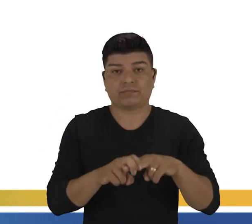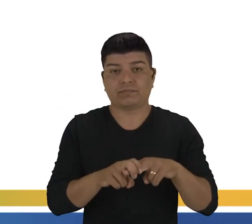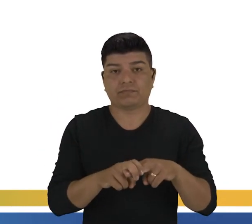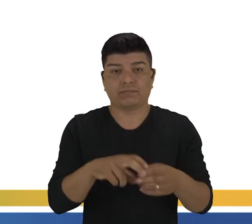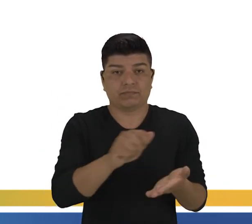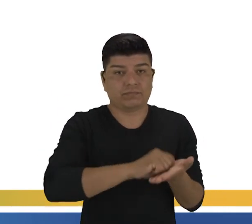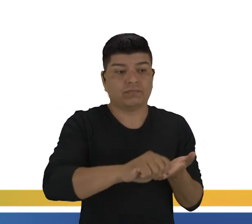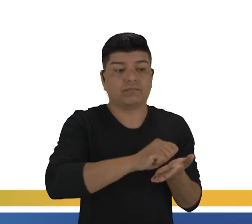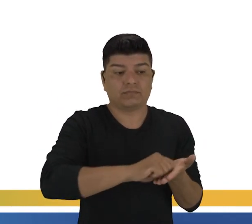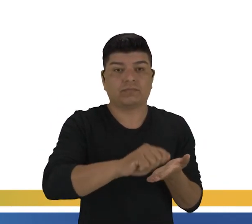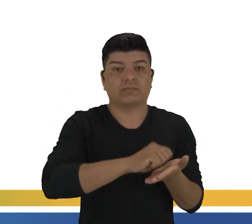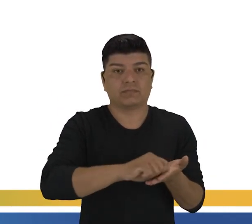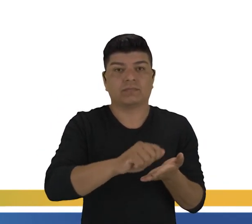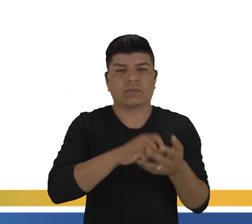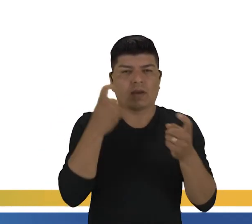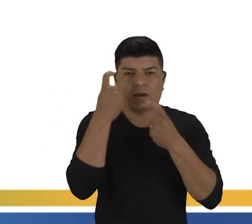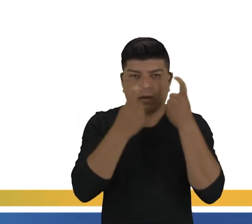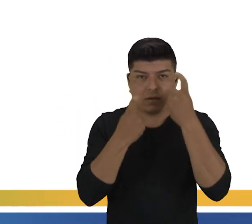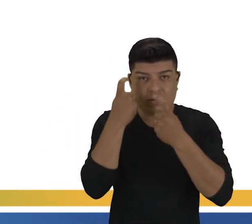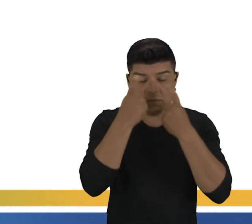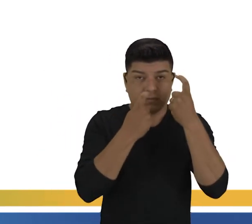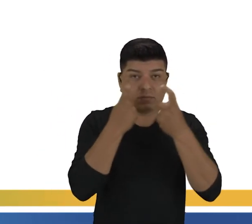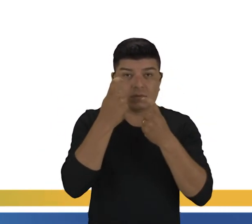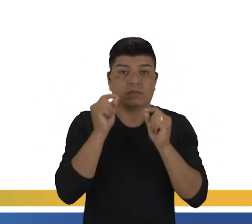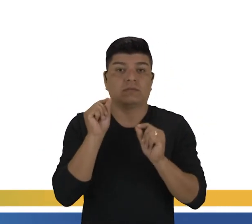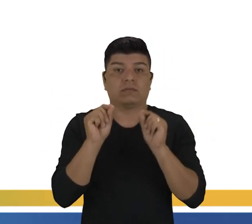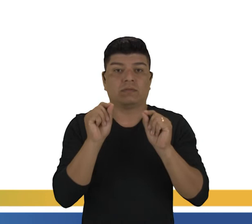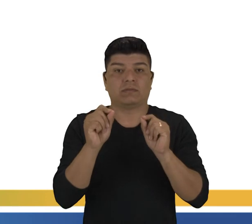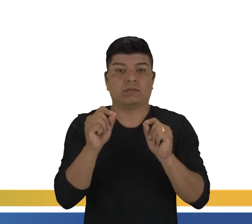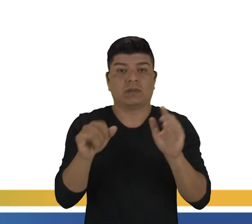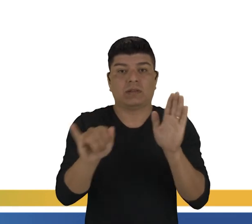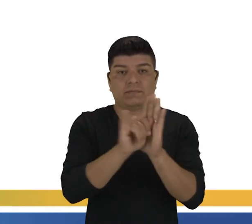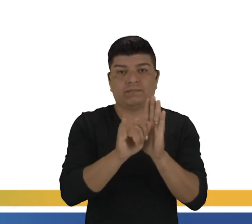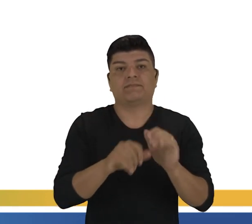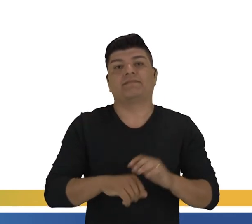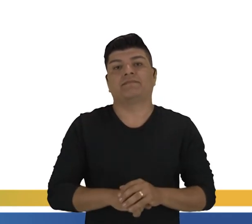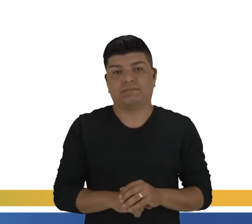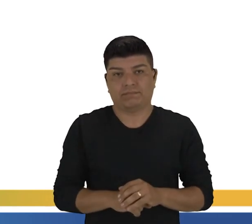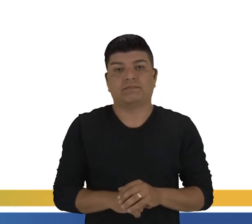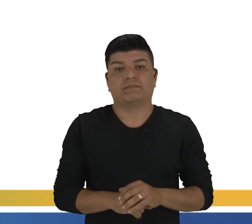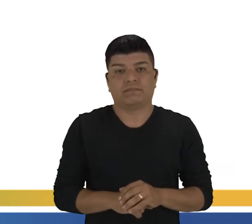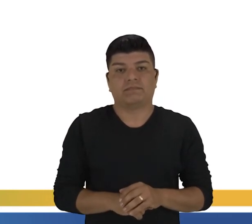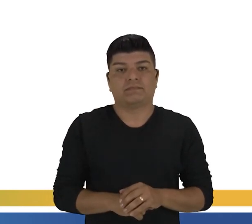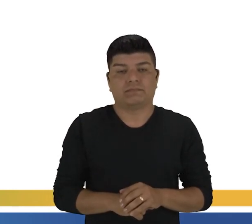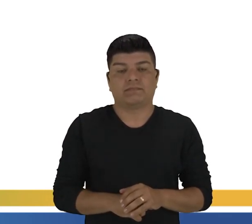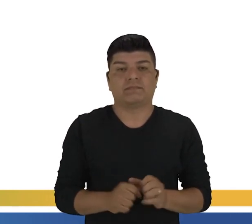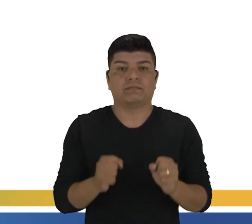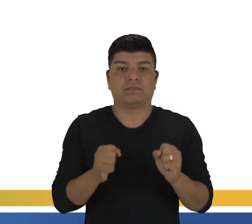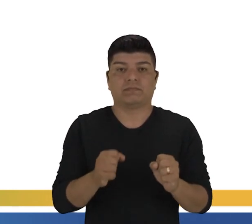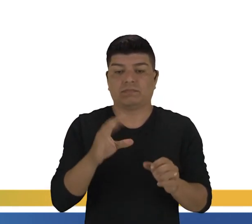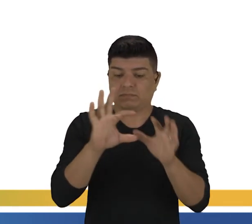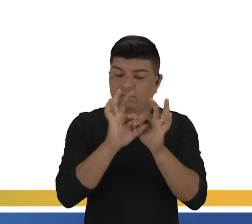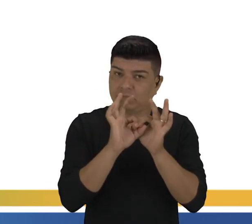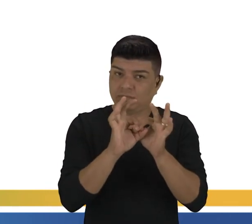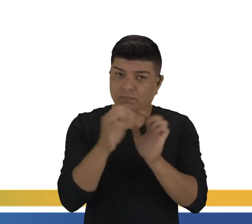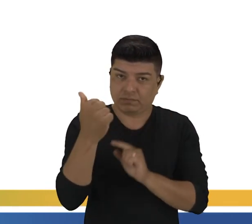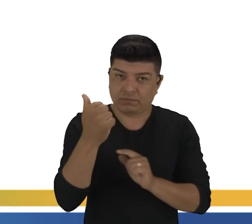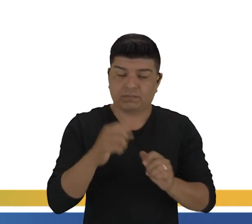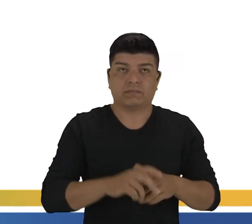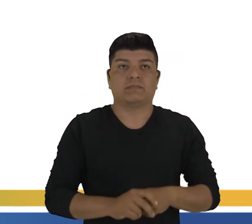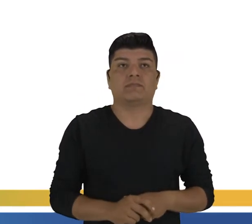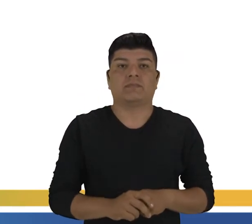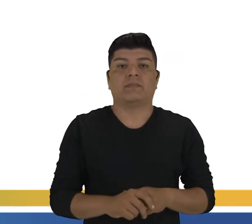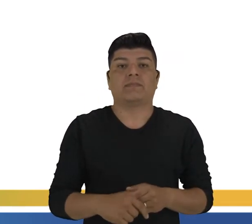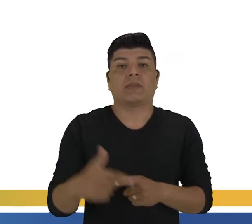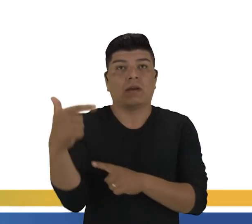escritores desse período eles estavam preocupados com essa construção da identidade. Daí você já pode fazer a primeira ligação. Já